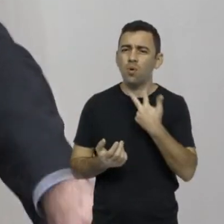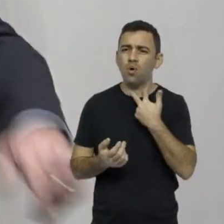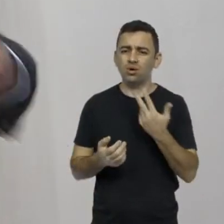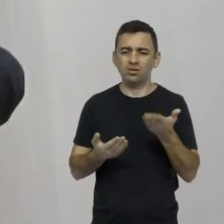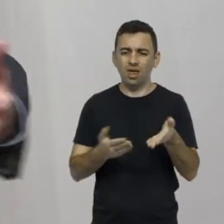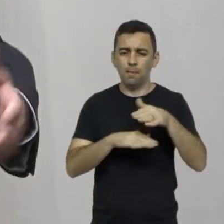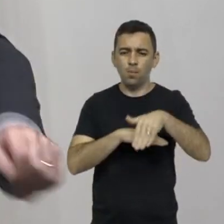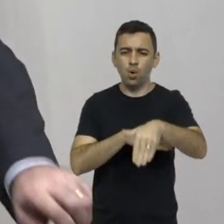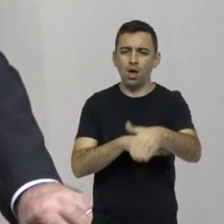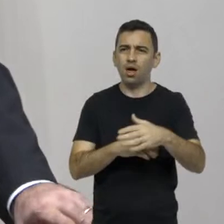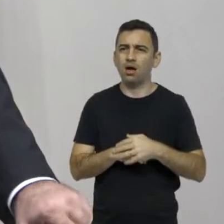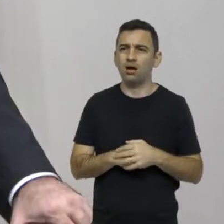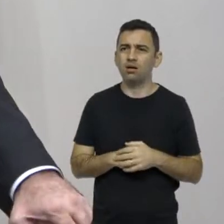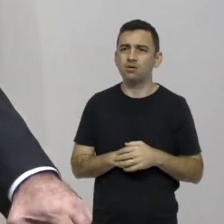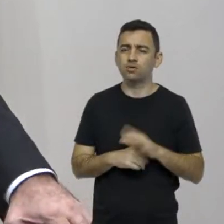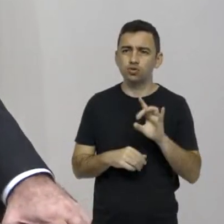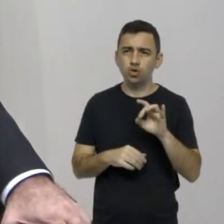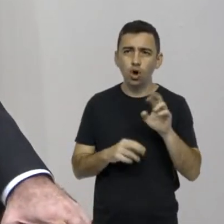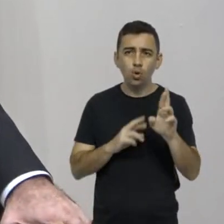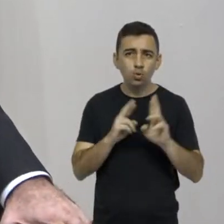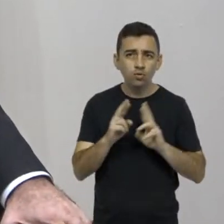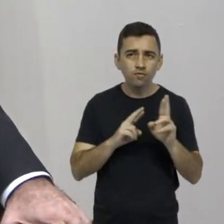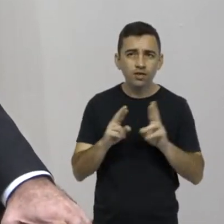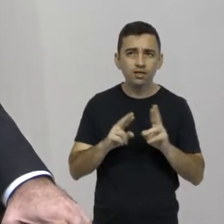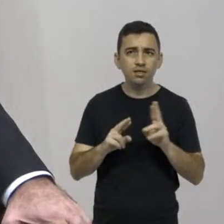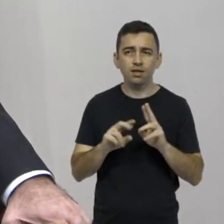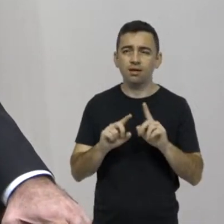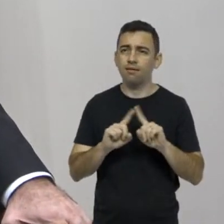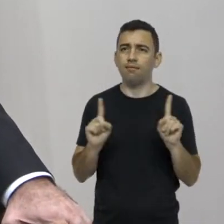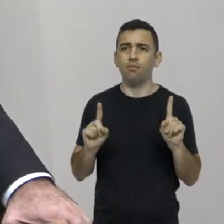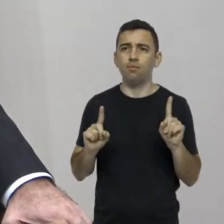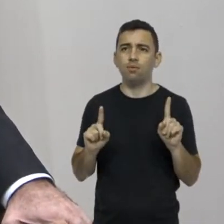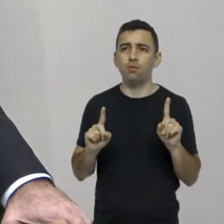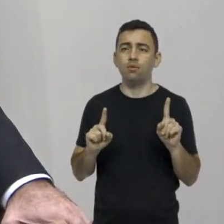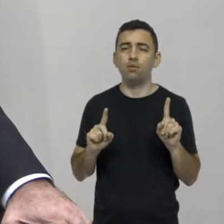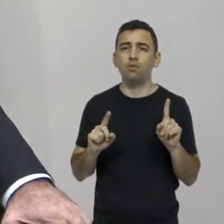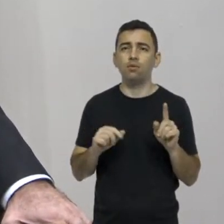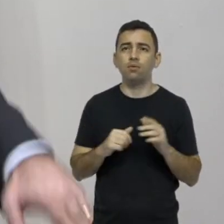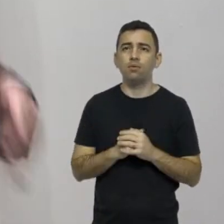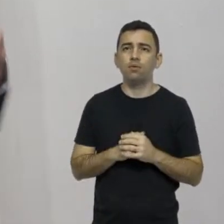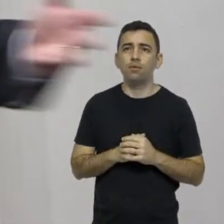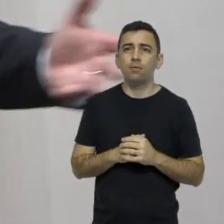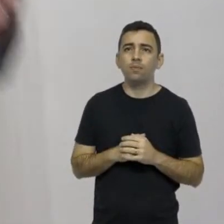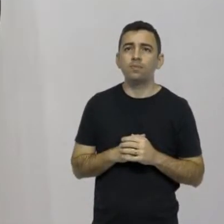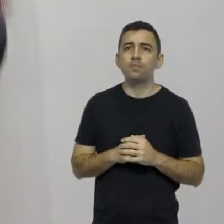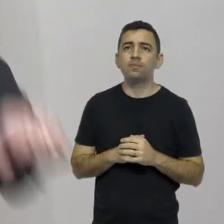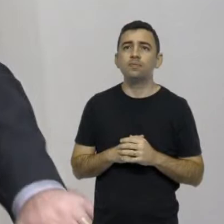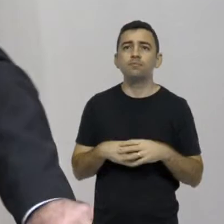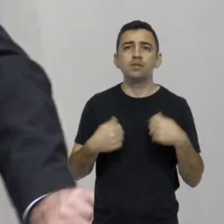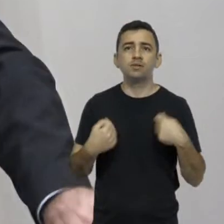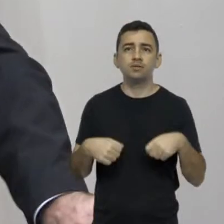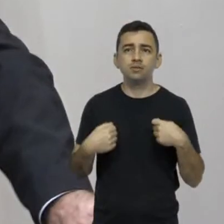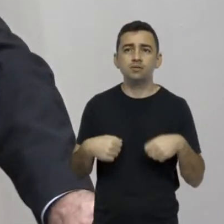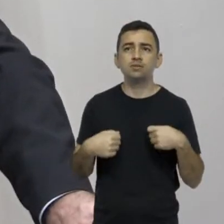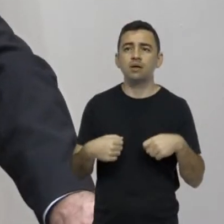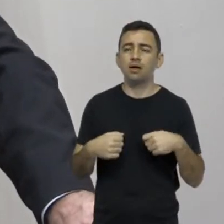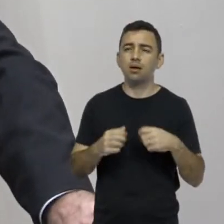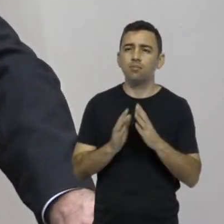e não são só nas rodovias federais. Tem que implorar para fazer